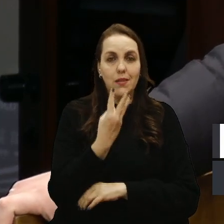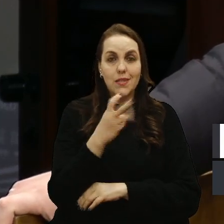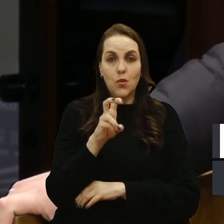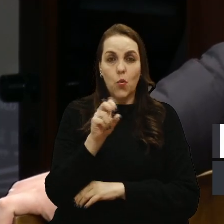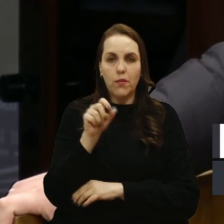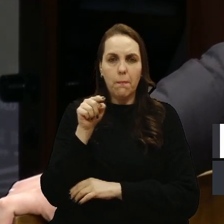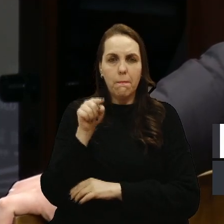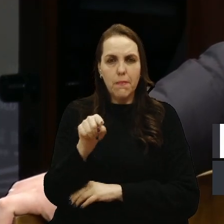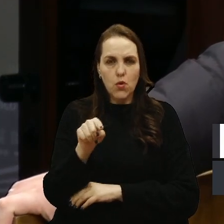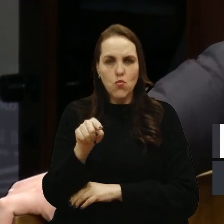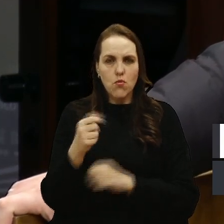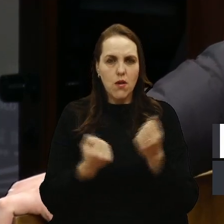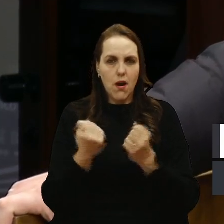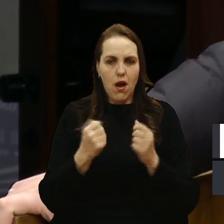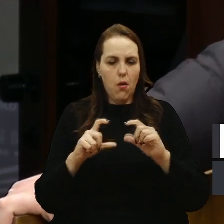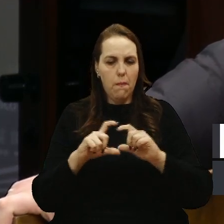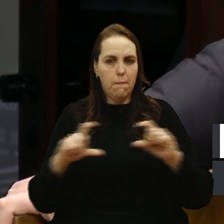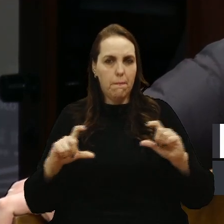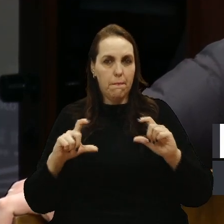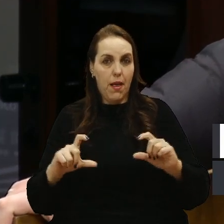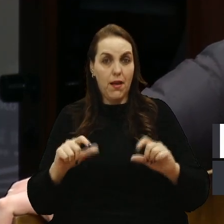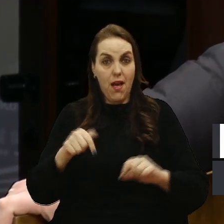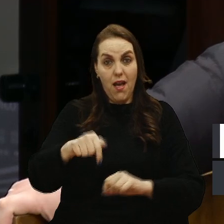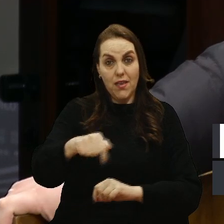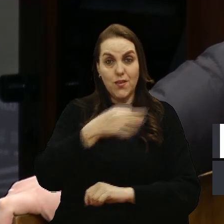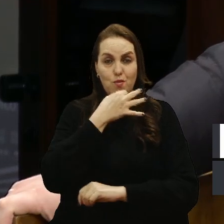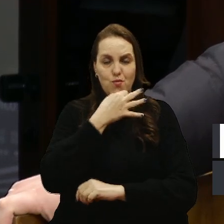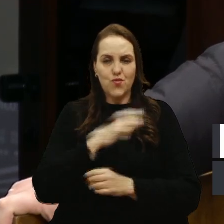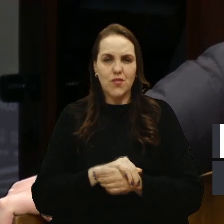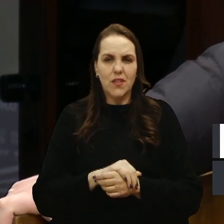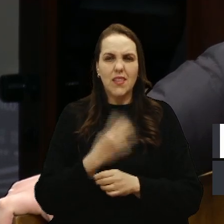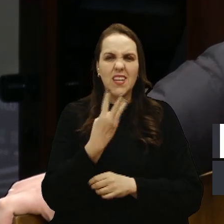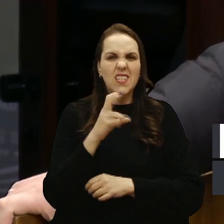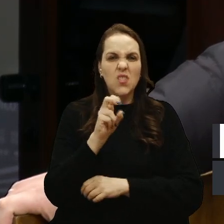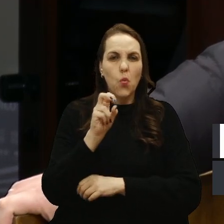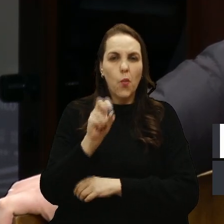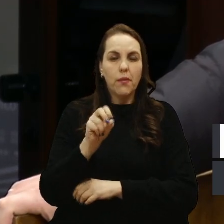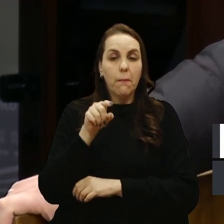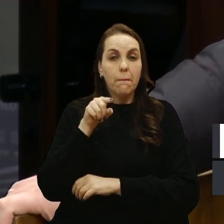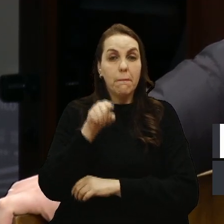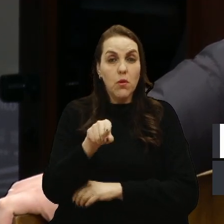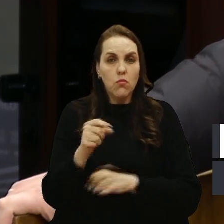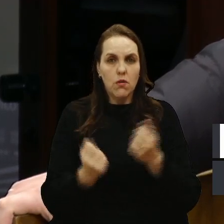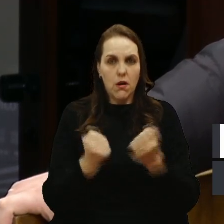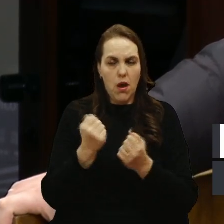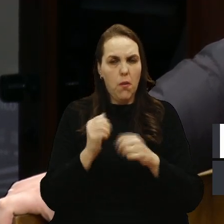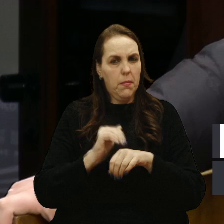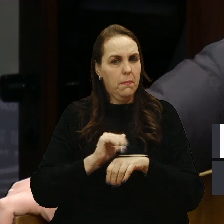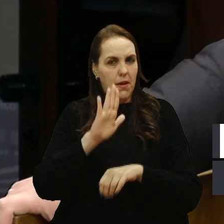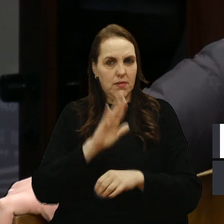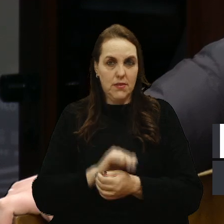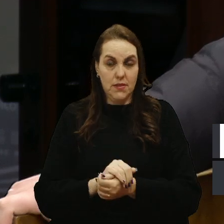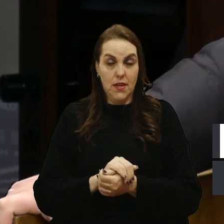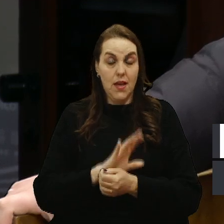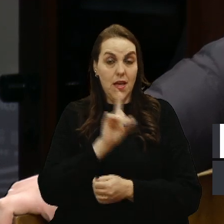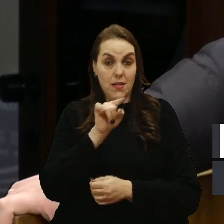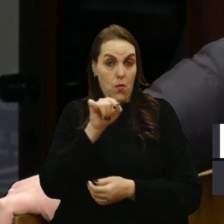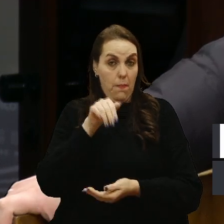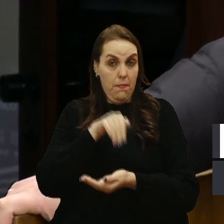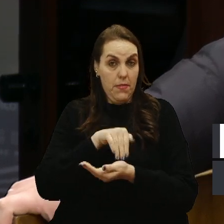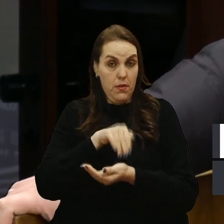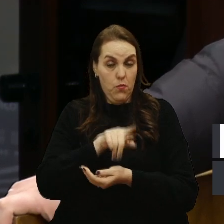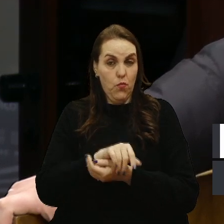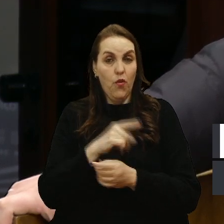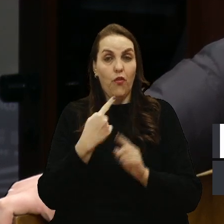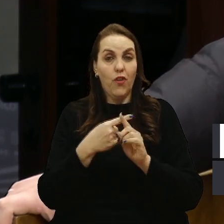nós temos emplacados somente em Caxias do Sul. 350 mil veículos. Para mais, esse é o mínimo. Vezes